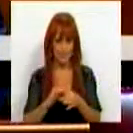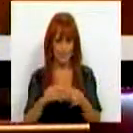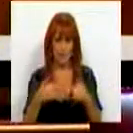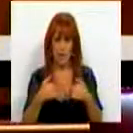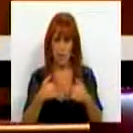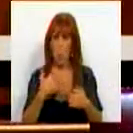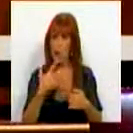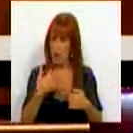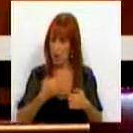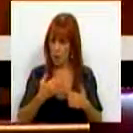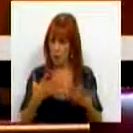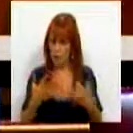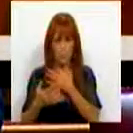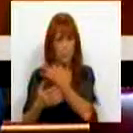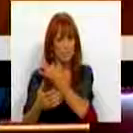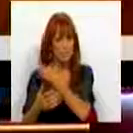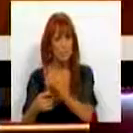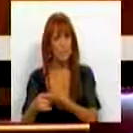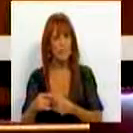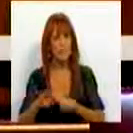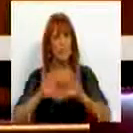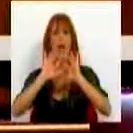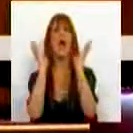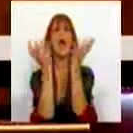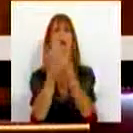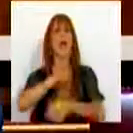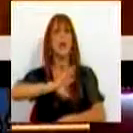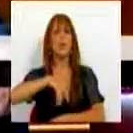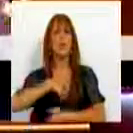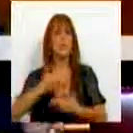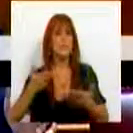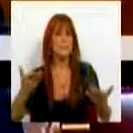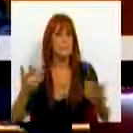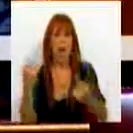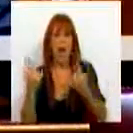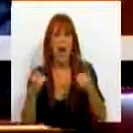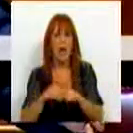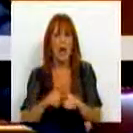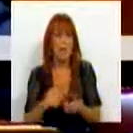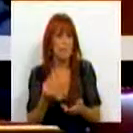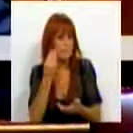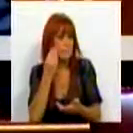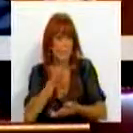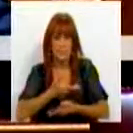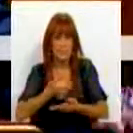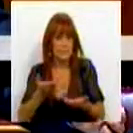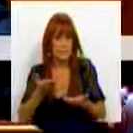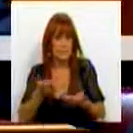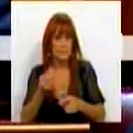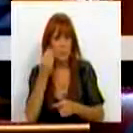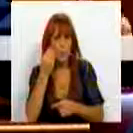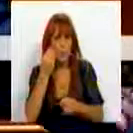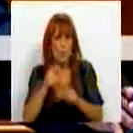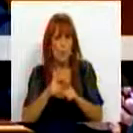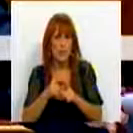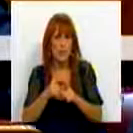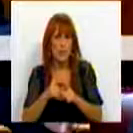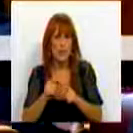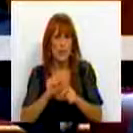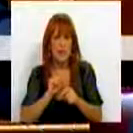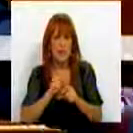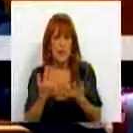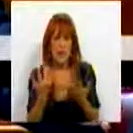Eu acredito que a globalização é algo que é um dado da forma da